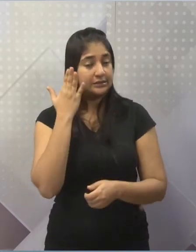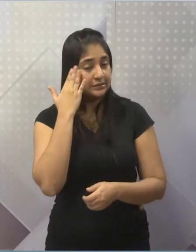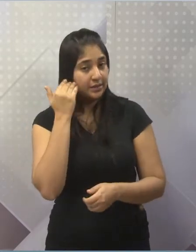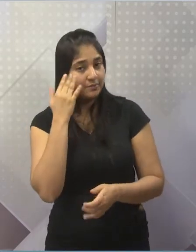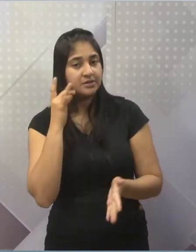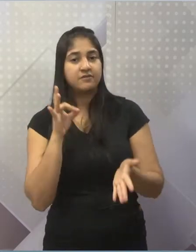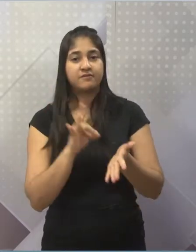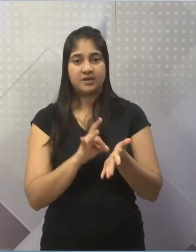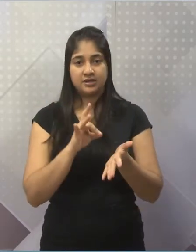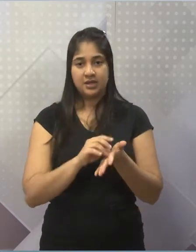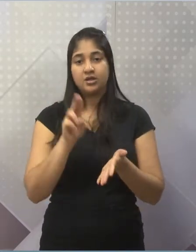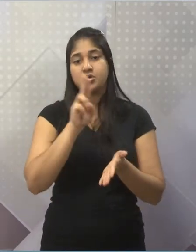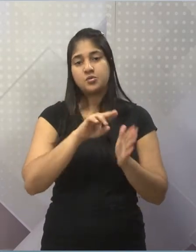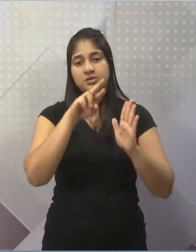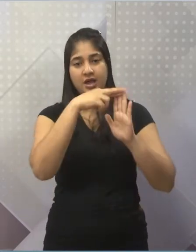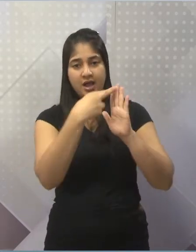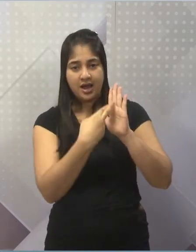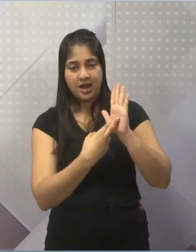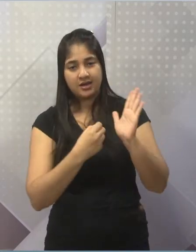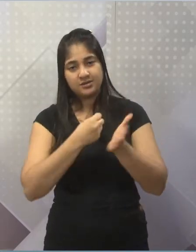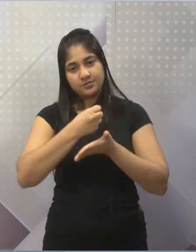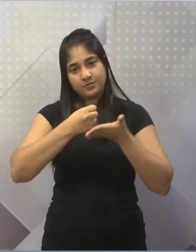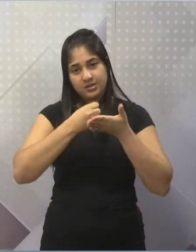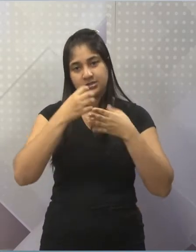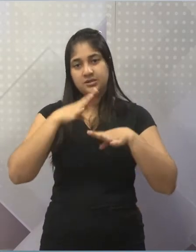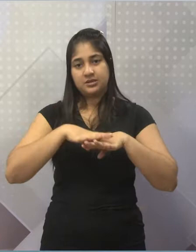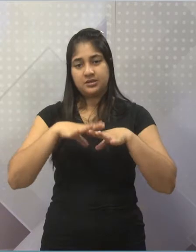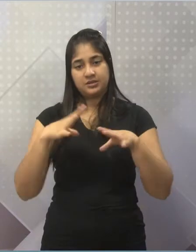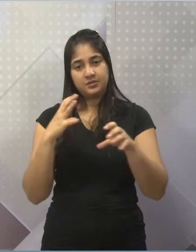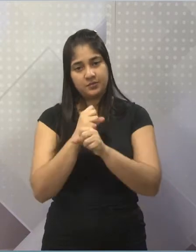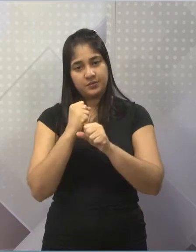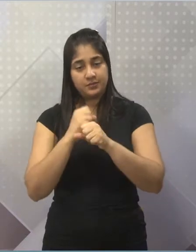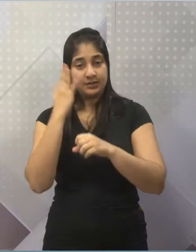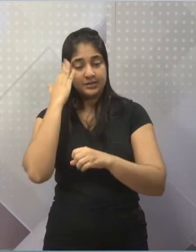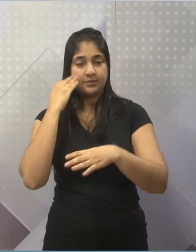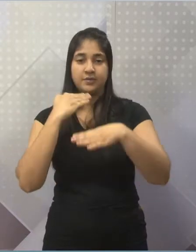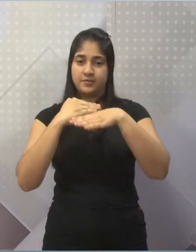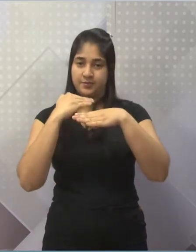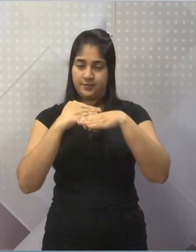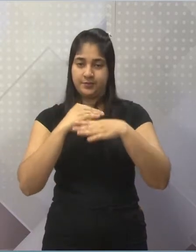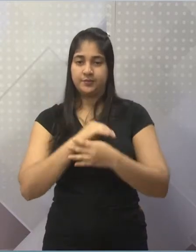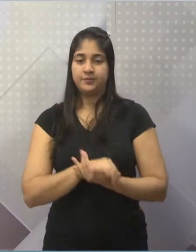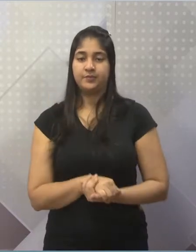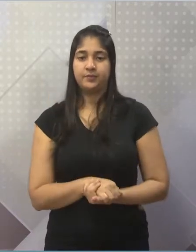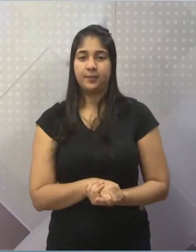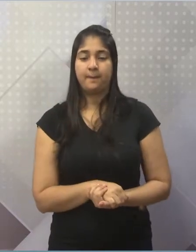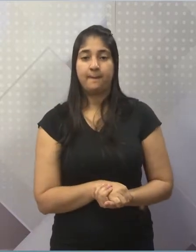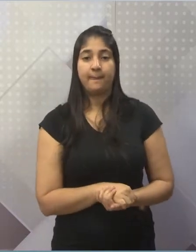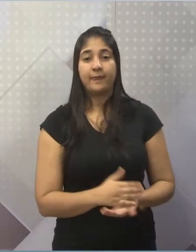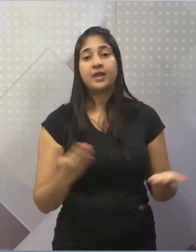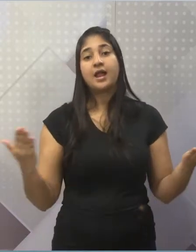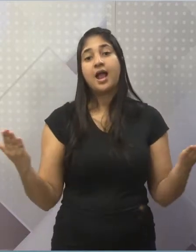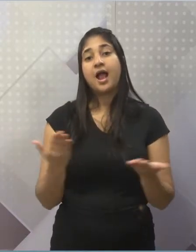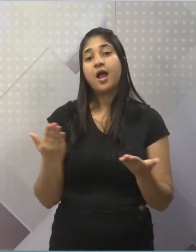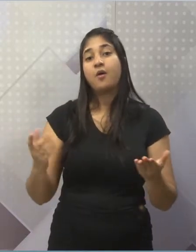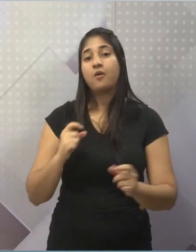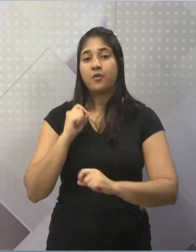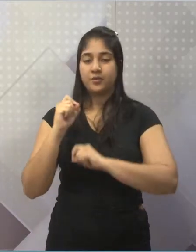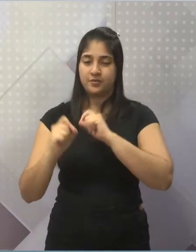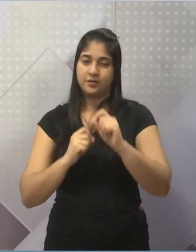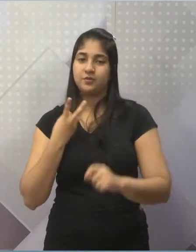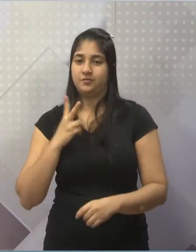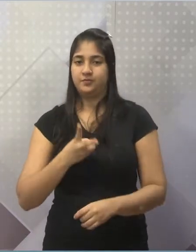confirmar, utilizando a propriedade fundamental das proporções. Agora vamos passar um pouco